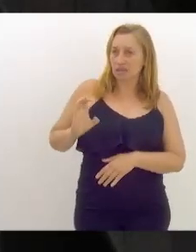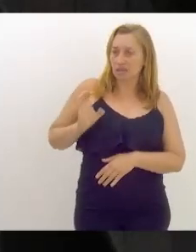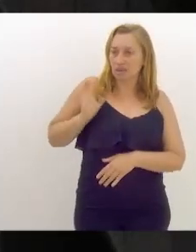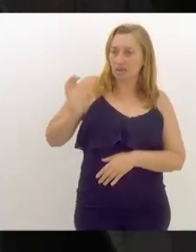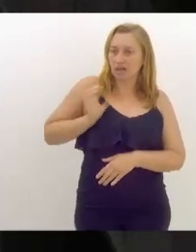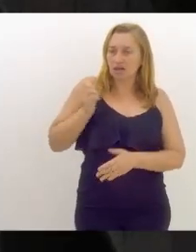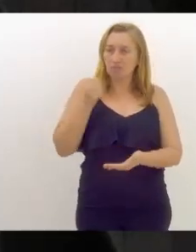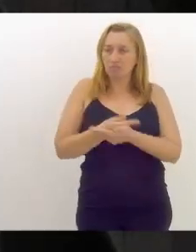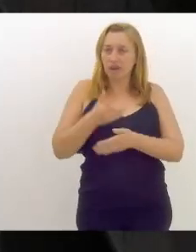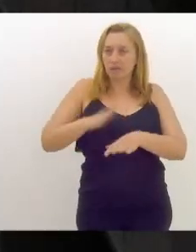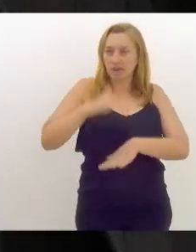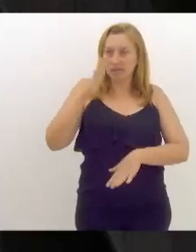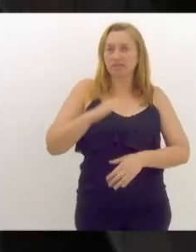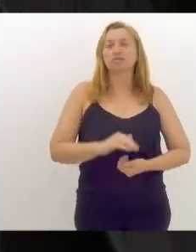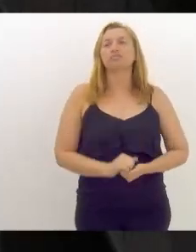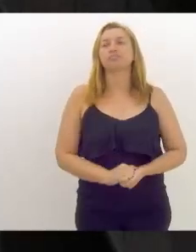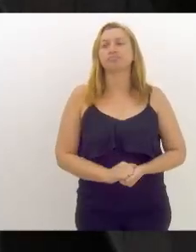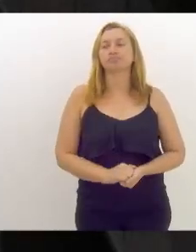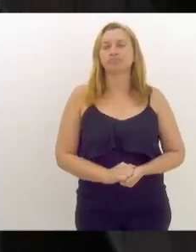mais.